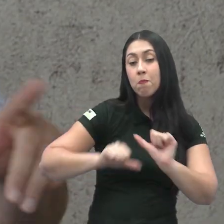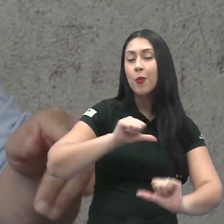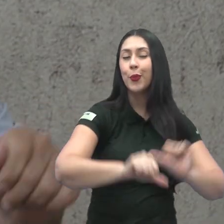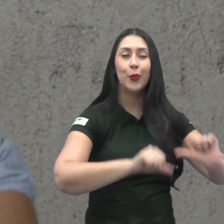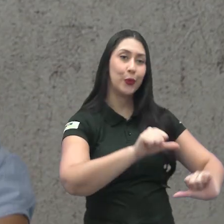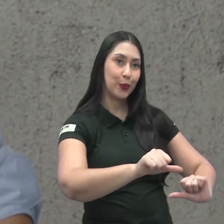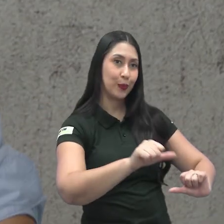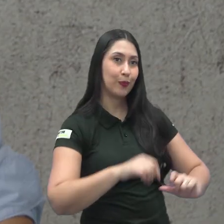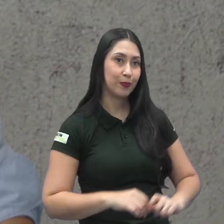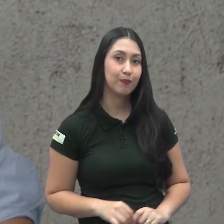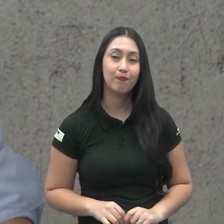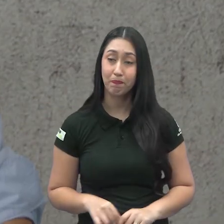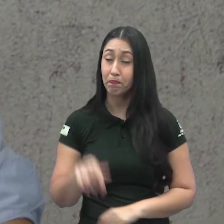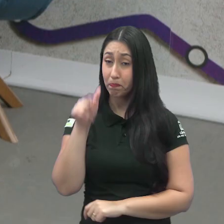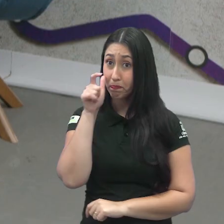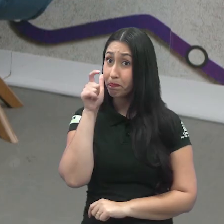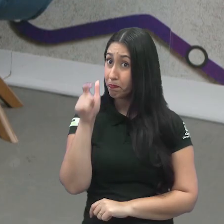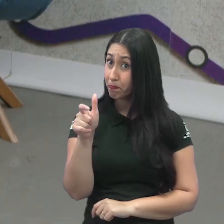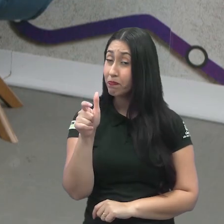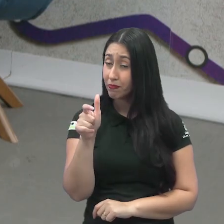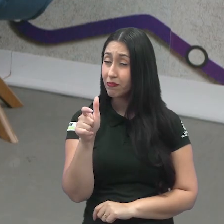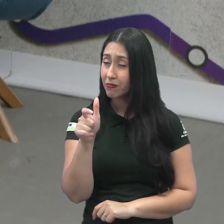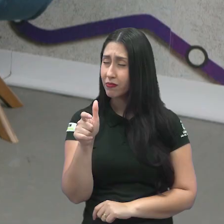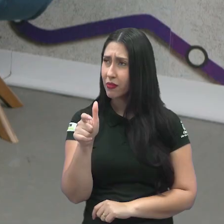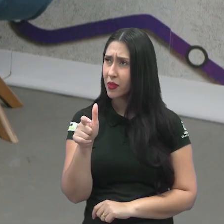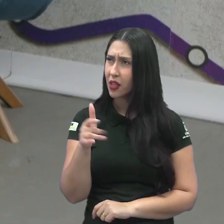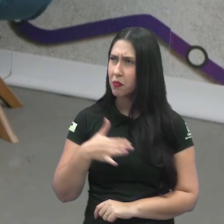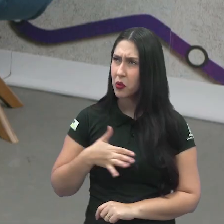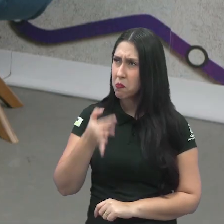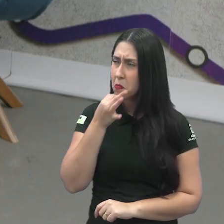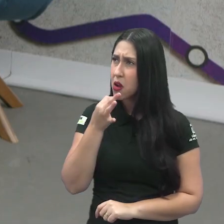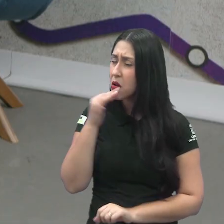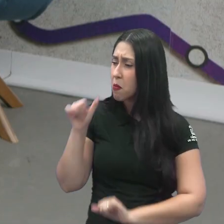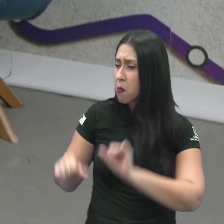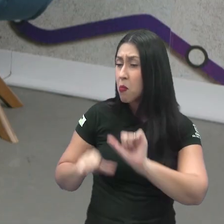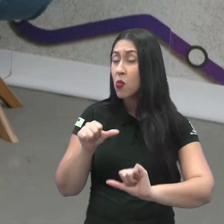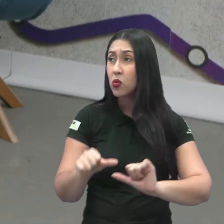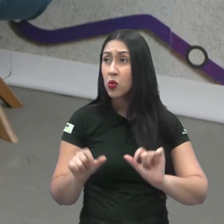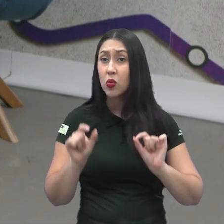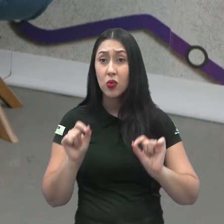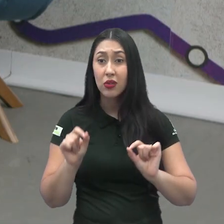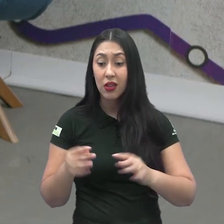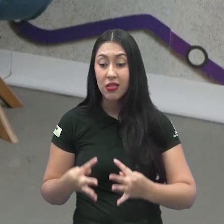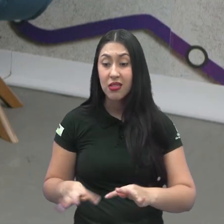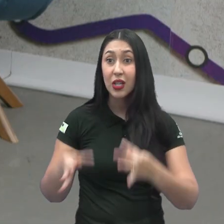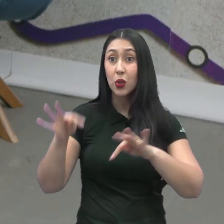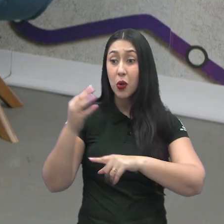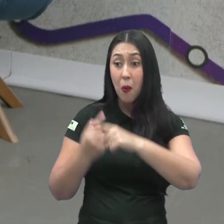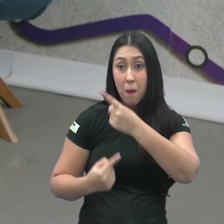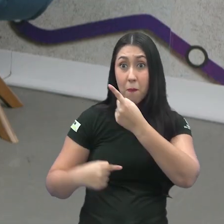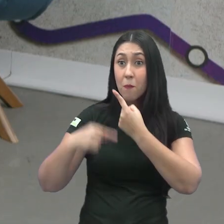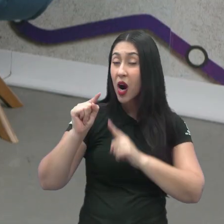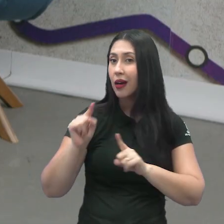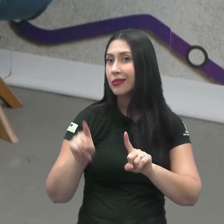profissional nos últimos anos? É muito interessante. Eu acho que uma coisa que mudou, acho que para todo mundo, é o avanço da